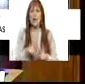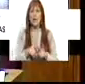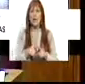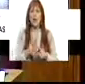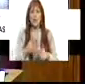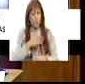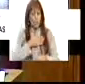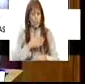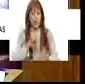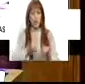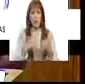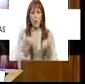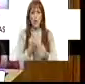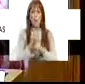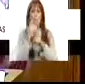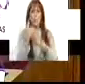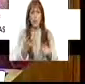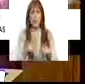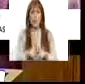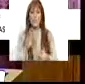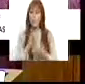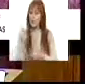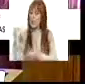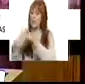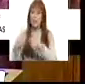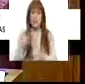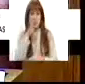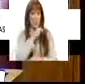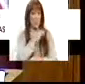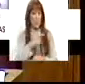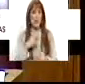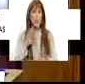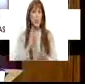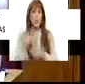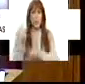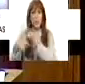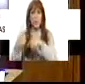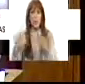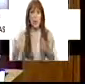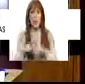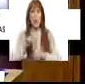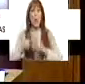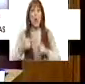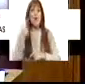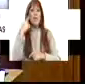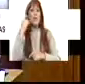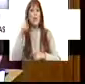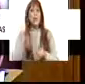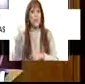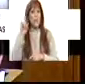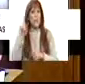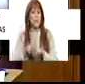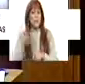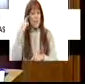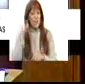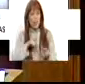espaços sociais. Porquê? Porque nos últimos anos, se me permitem, nos últimos anos aquilo que se tem verificado, e fundamentalmente